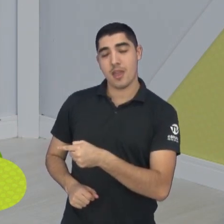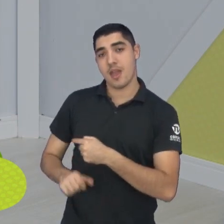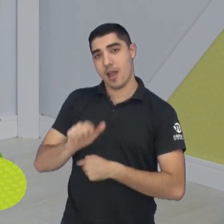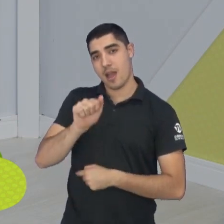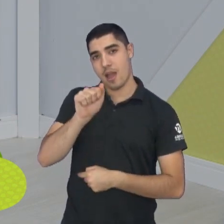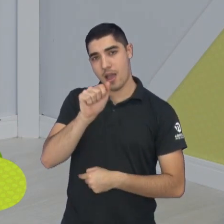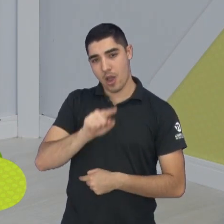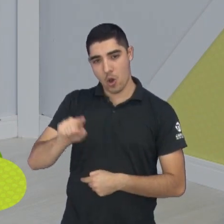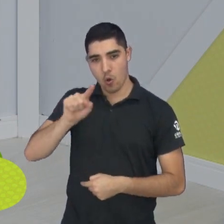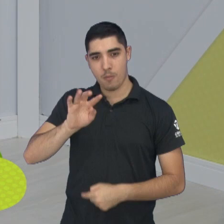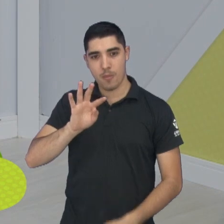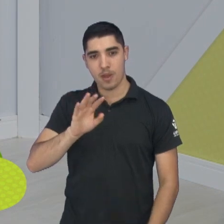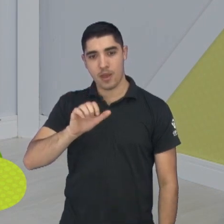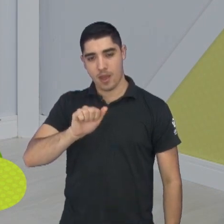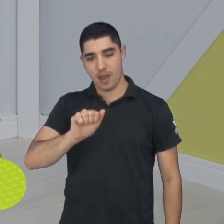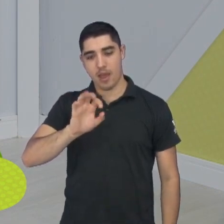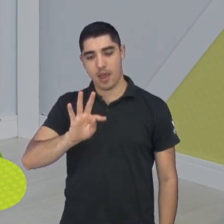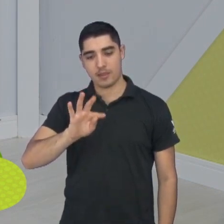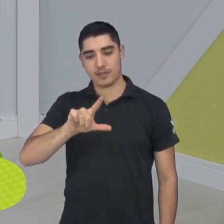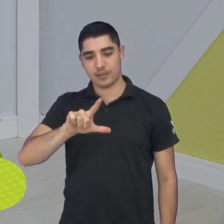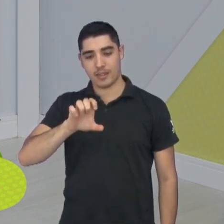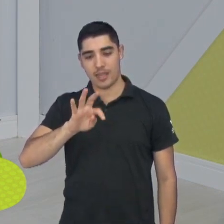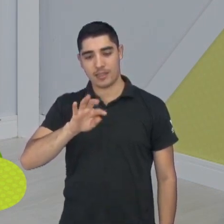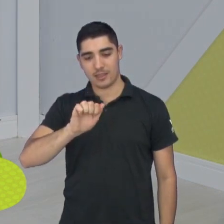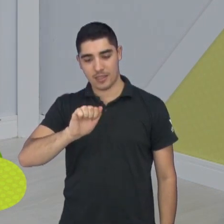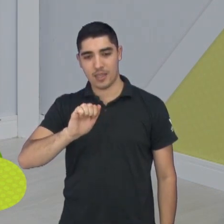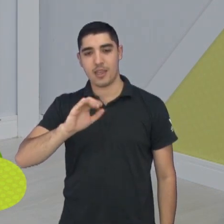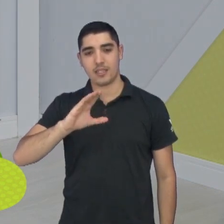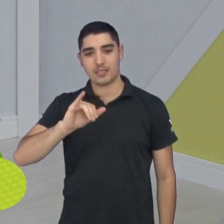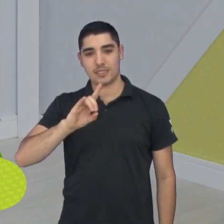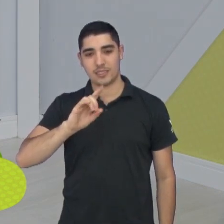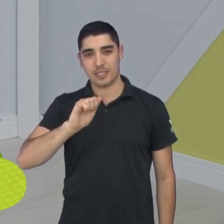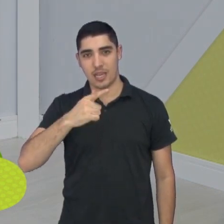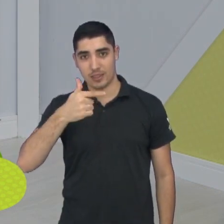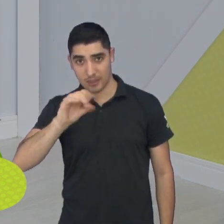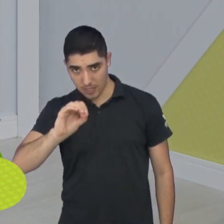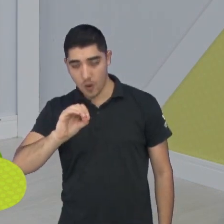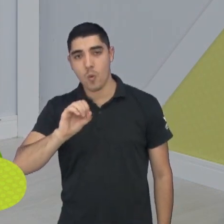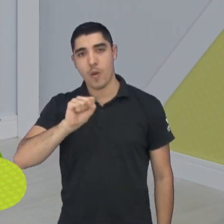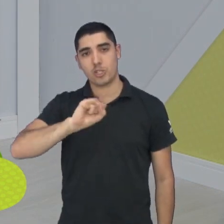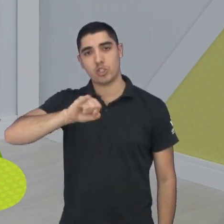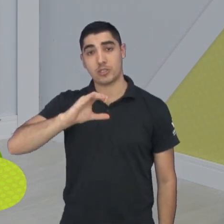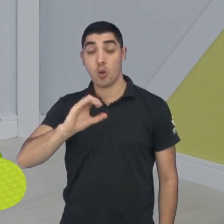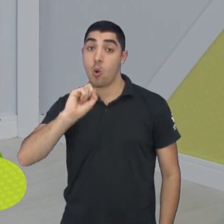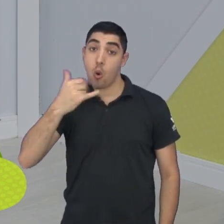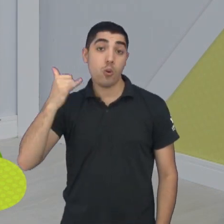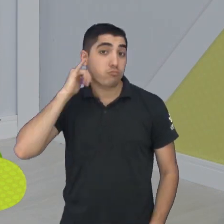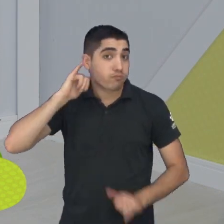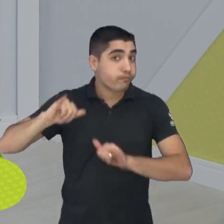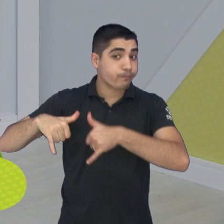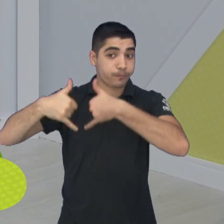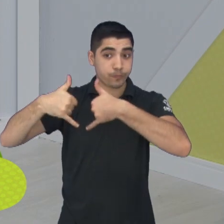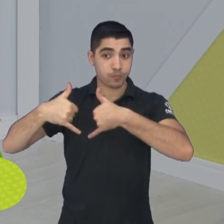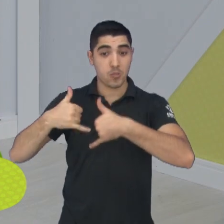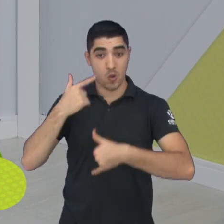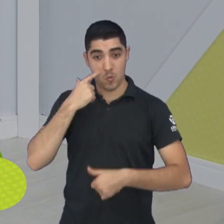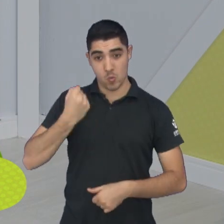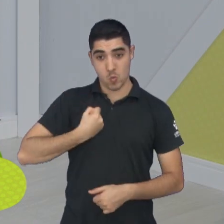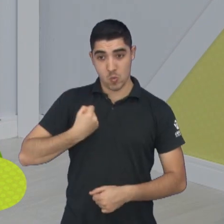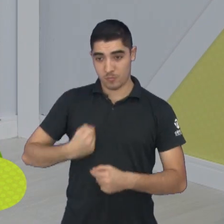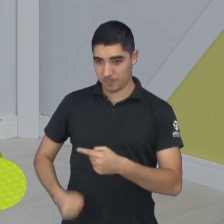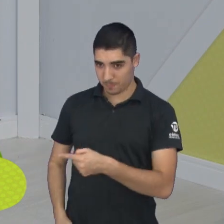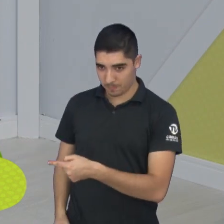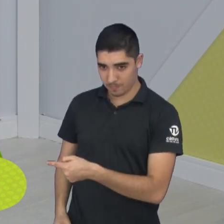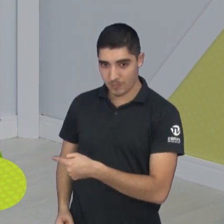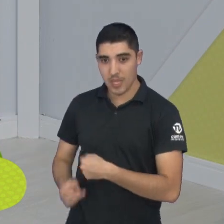@AtletaCidadãoSJC. Repetindo, tá aí na tela também para você ver, Atleta Cidadão SJC. Ou ligue nos telefones. Aliás, no telefone